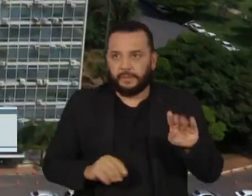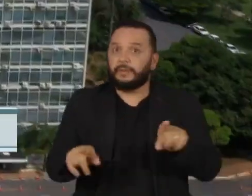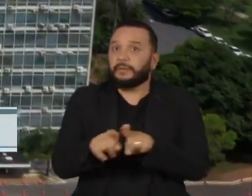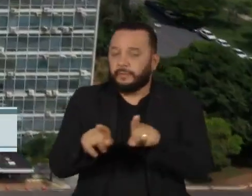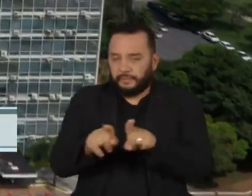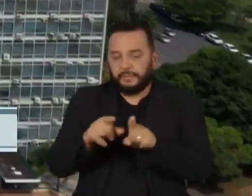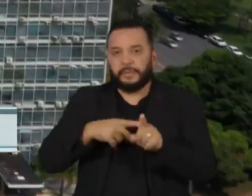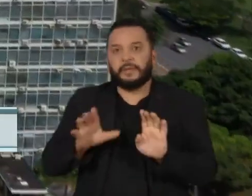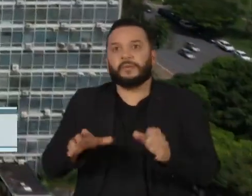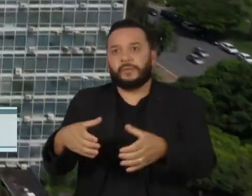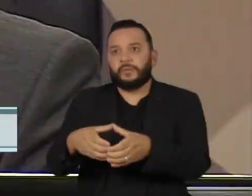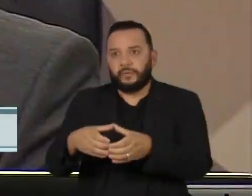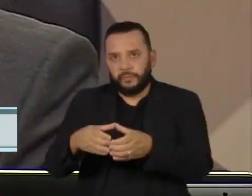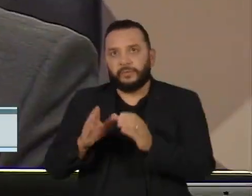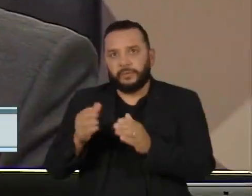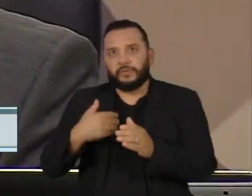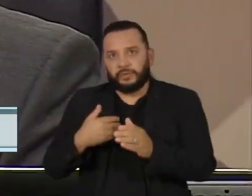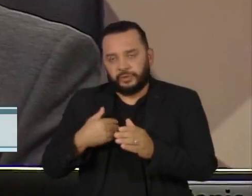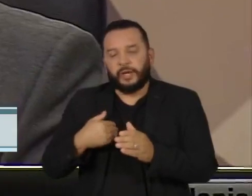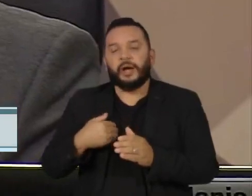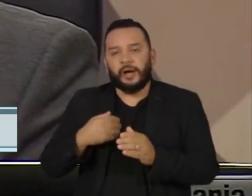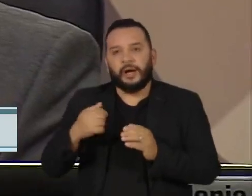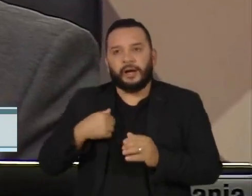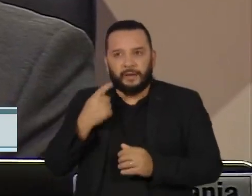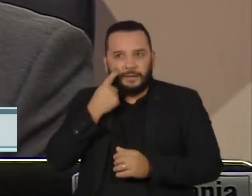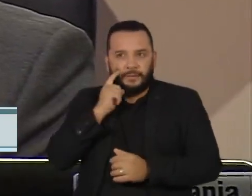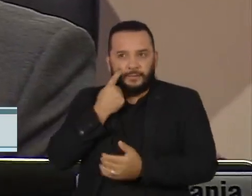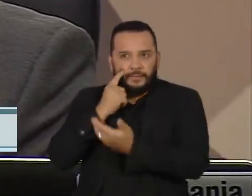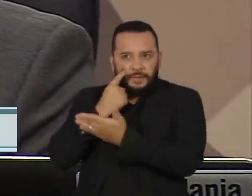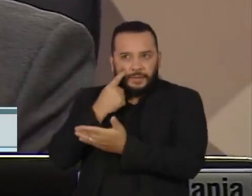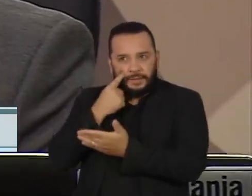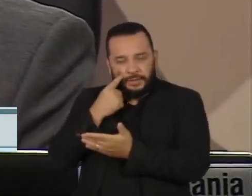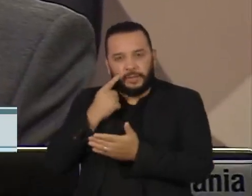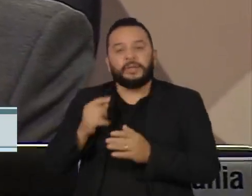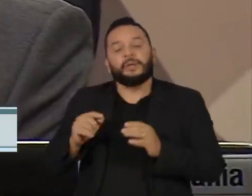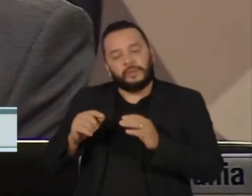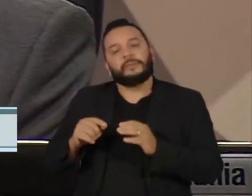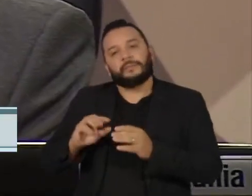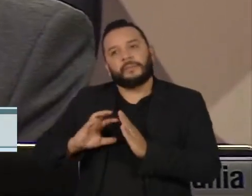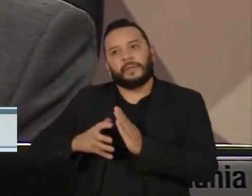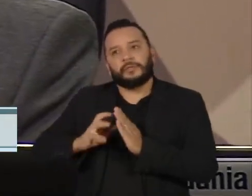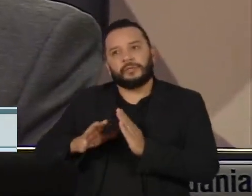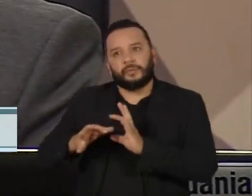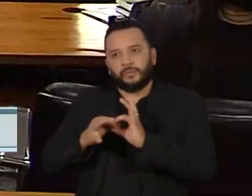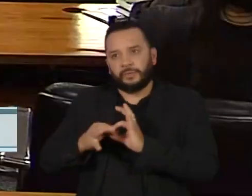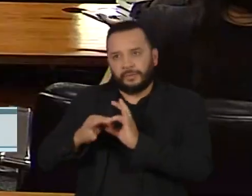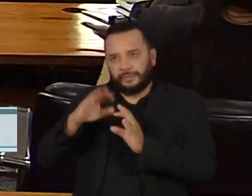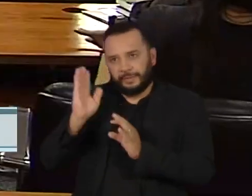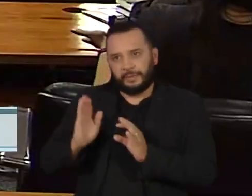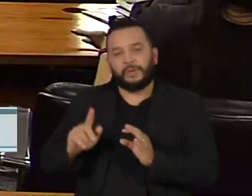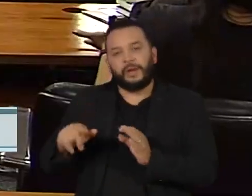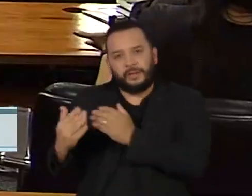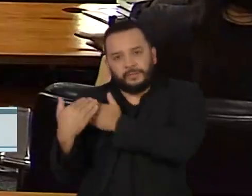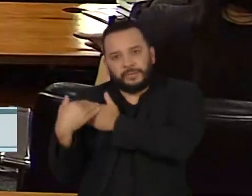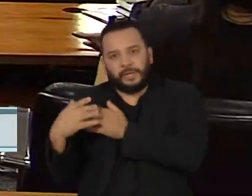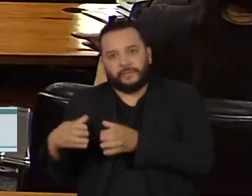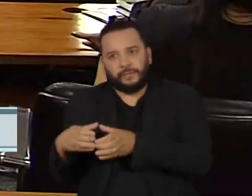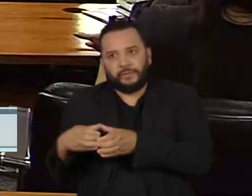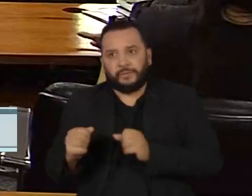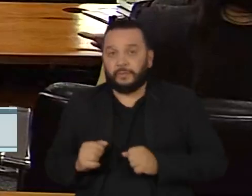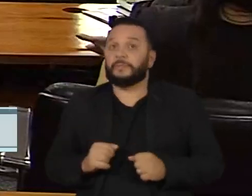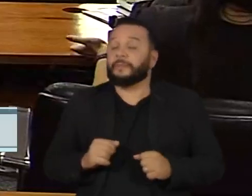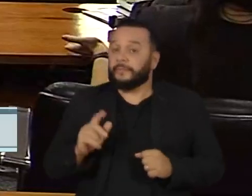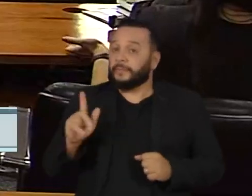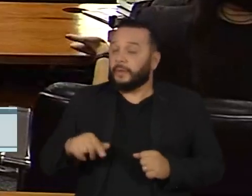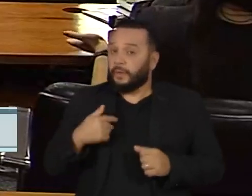a esplanada dos ministérios. Davi Alcolumbre, do União Brasil, será o responsável pelo grupo. Esta foi a única